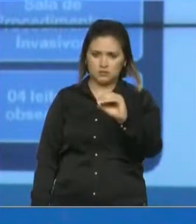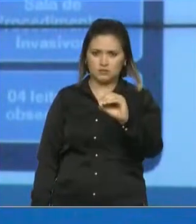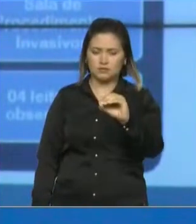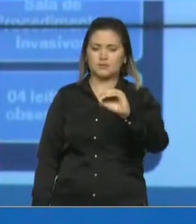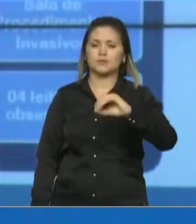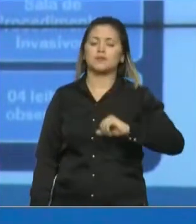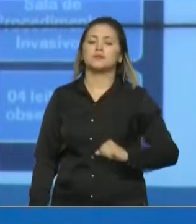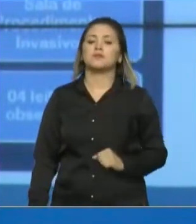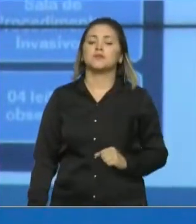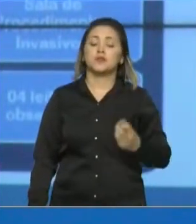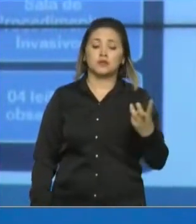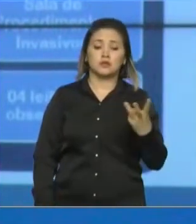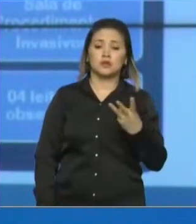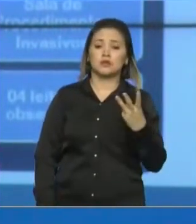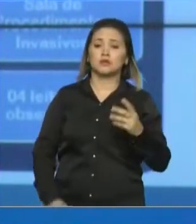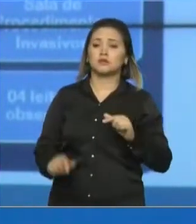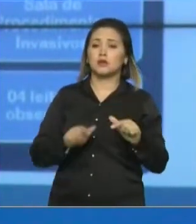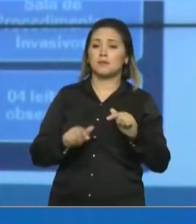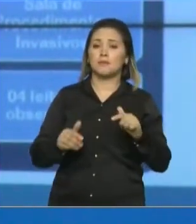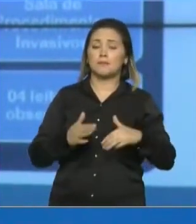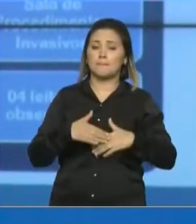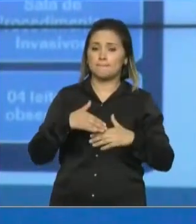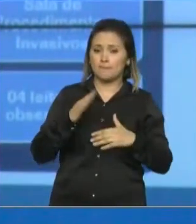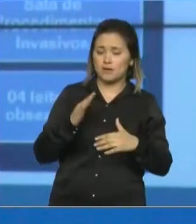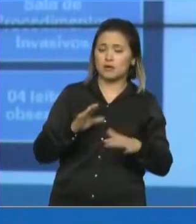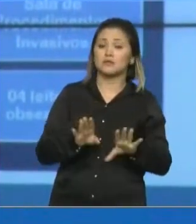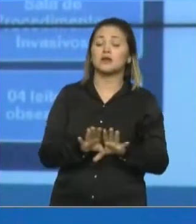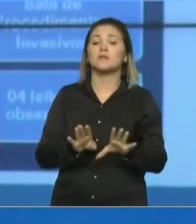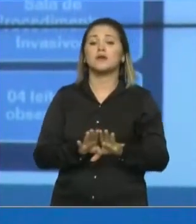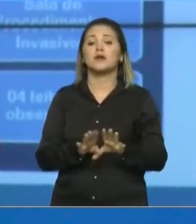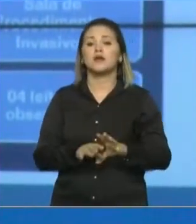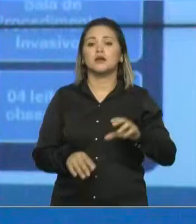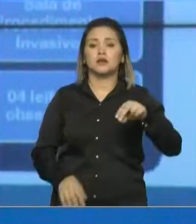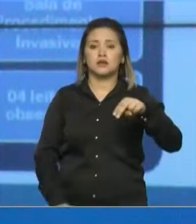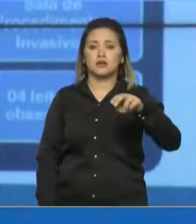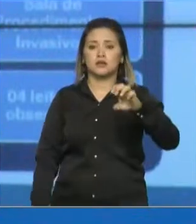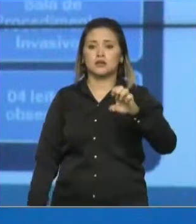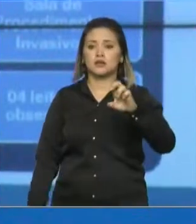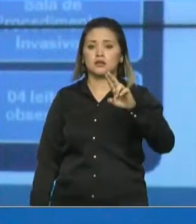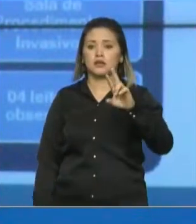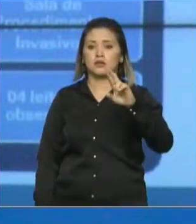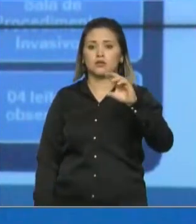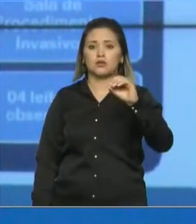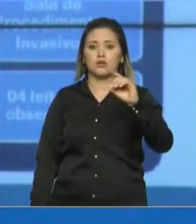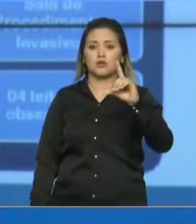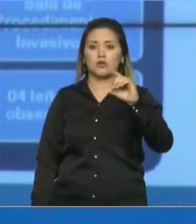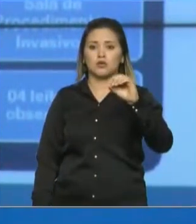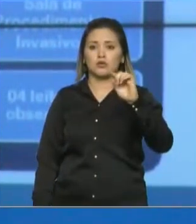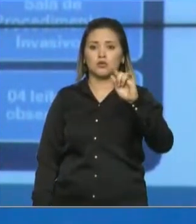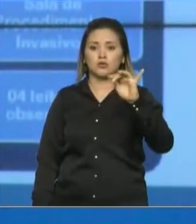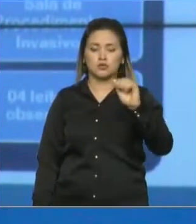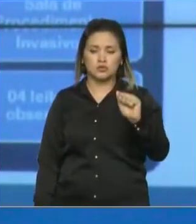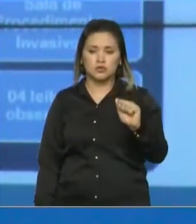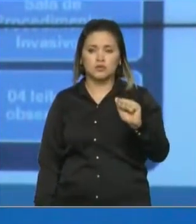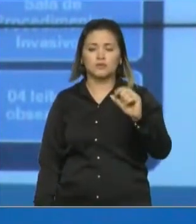2, além de neurologia, dermatologia e endocrinologia, que não tinha na policlínica tipo 1.